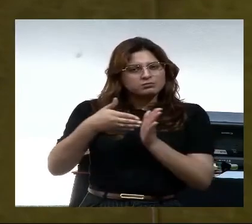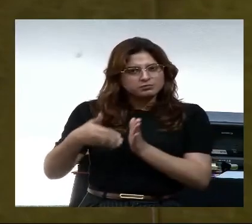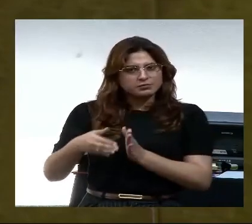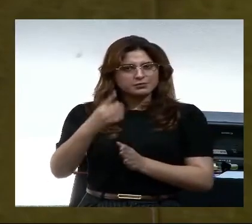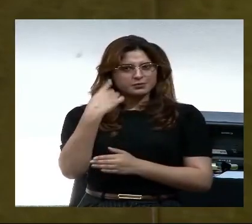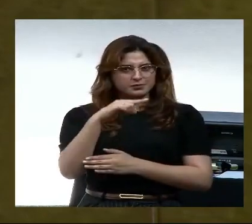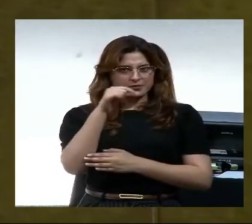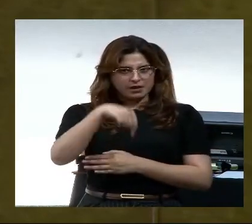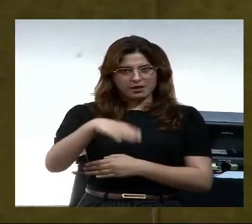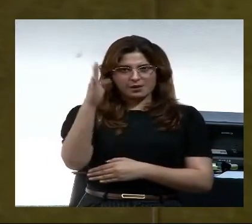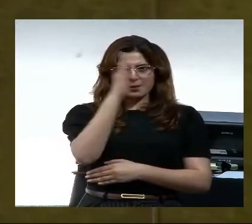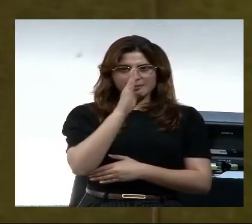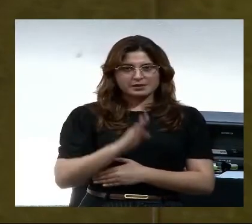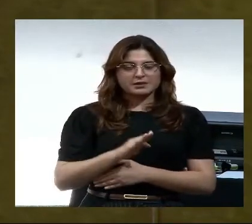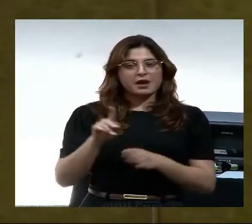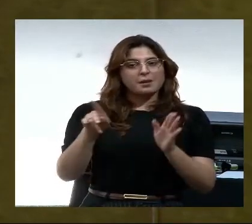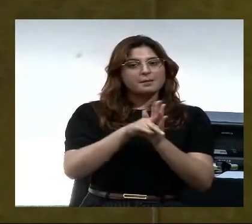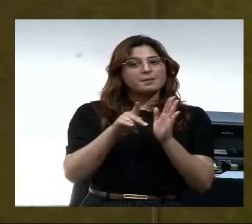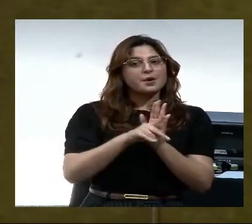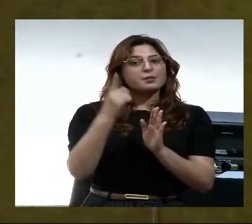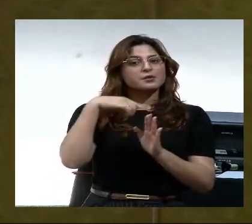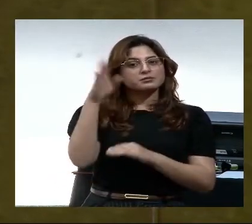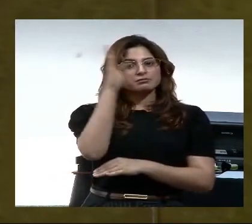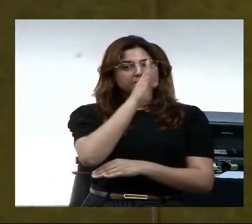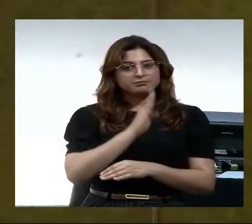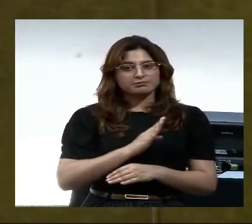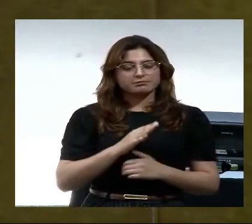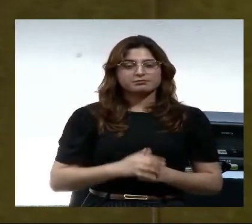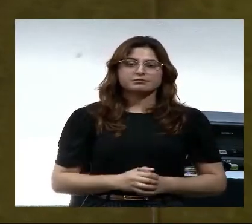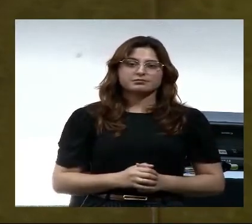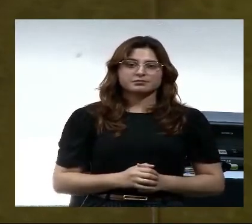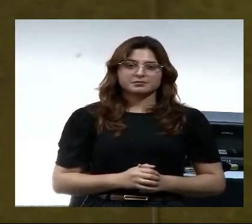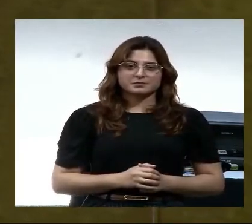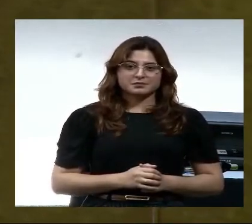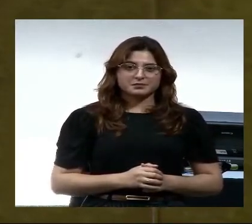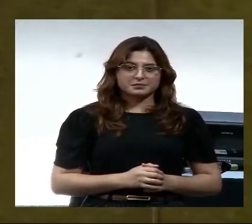Brasil pertence à advocacia brasileira.